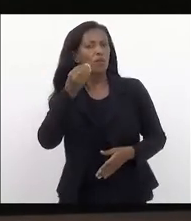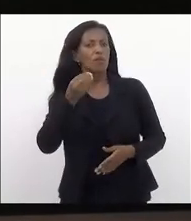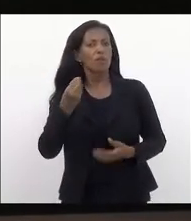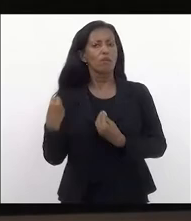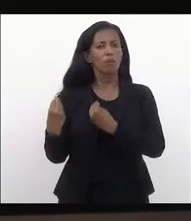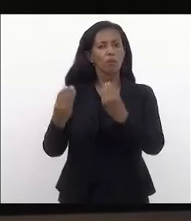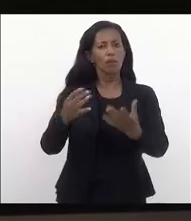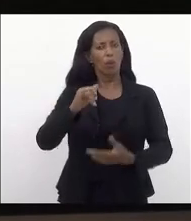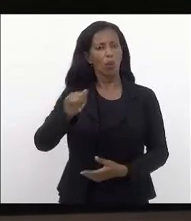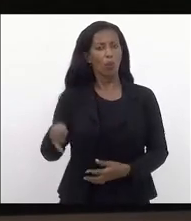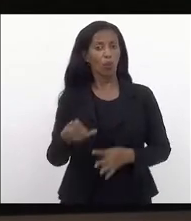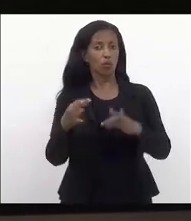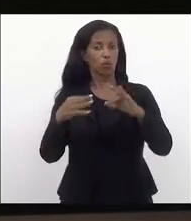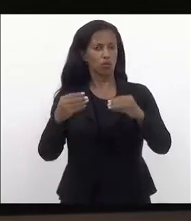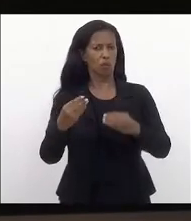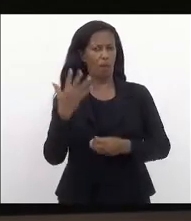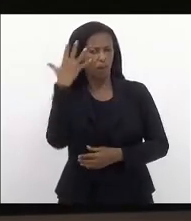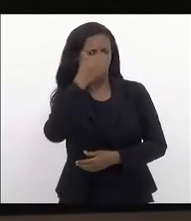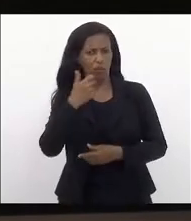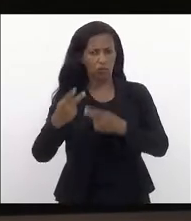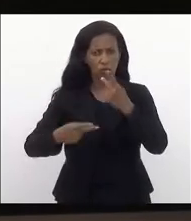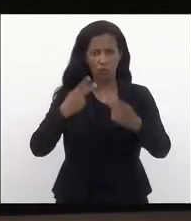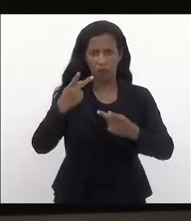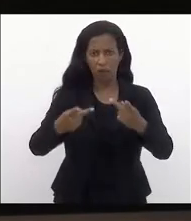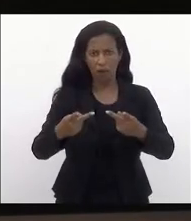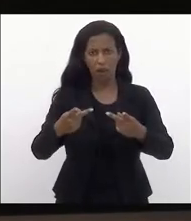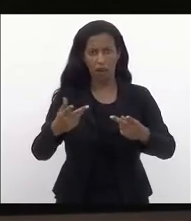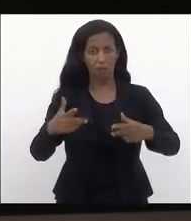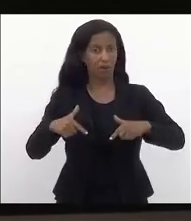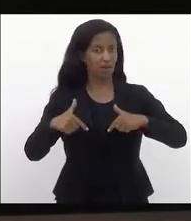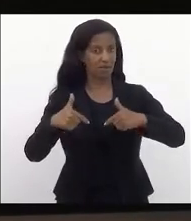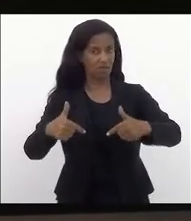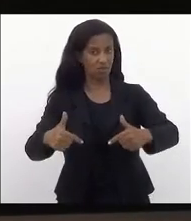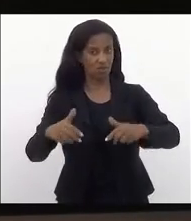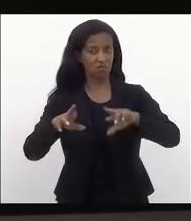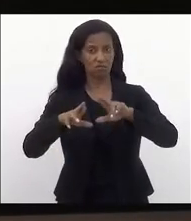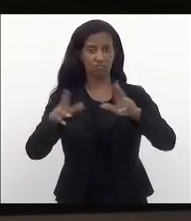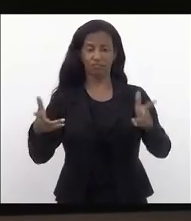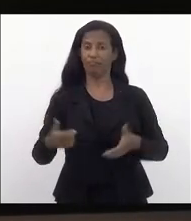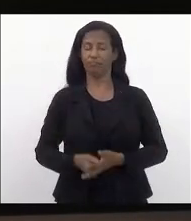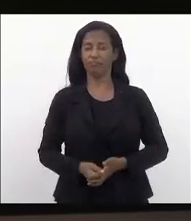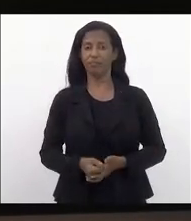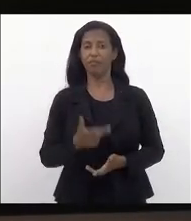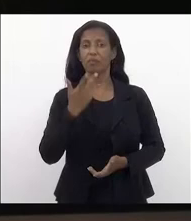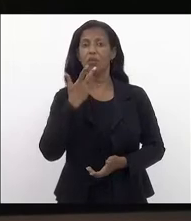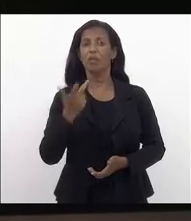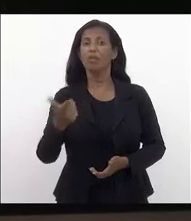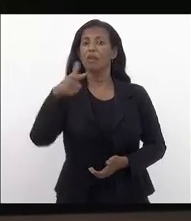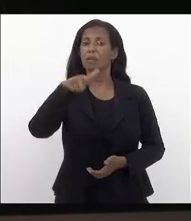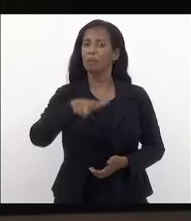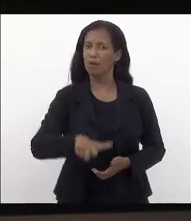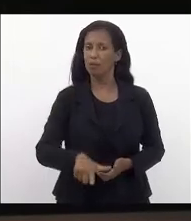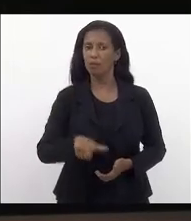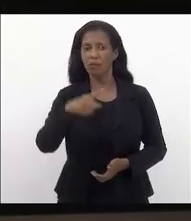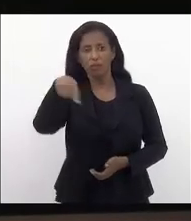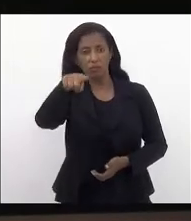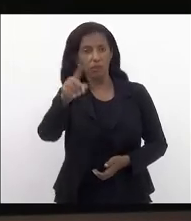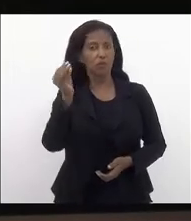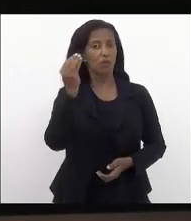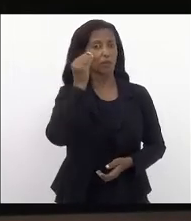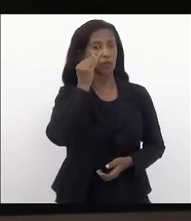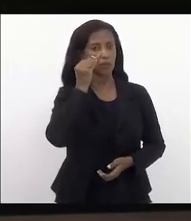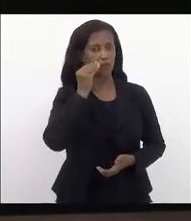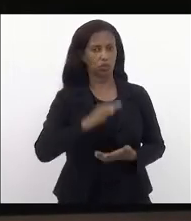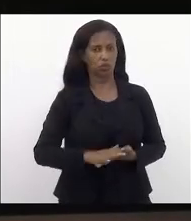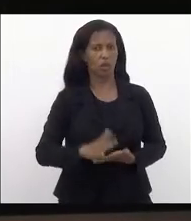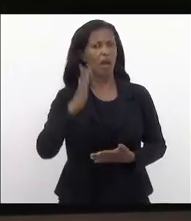todos é muito bonito não falar mas nas ações são diferentes e eu queria dizer mais uma vez para quem está me assistindo é